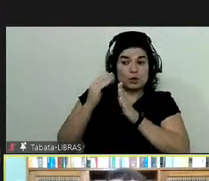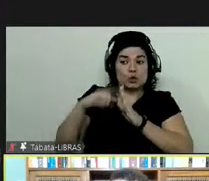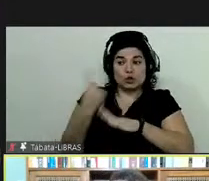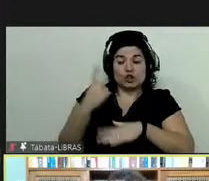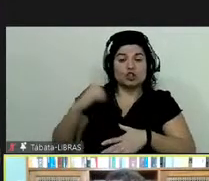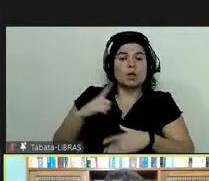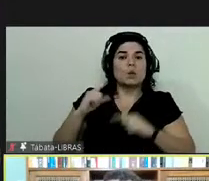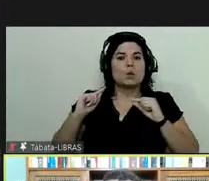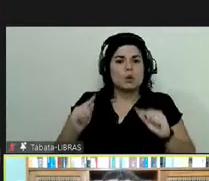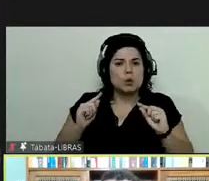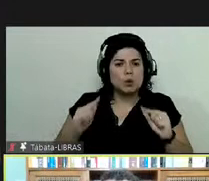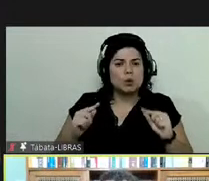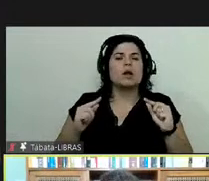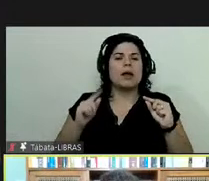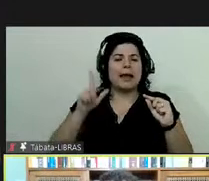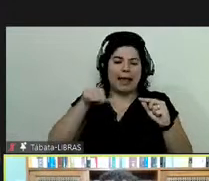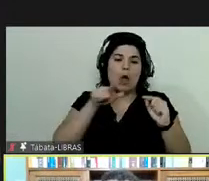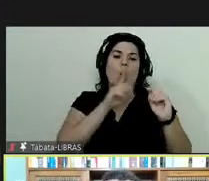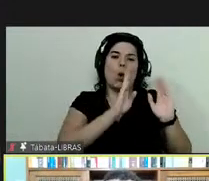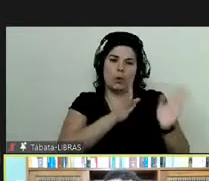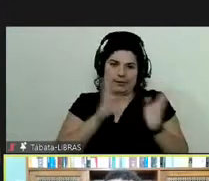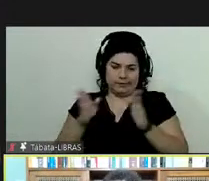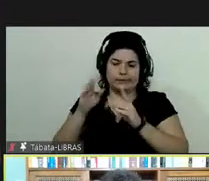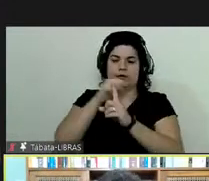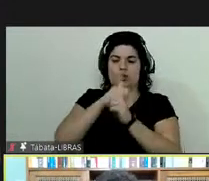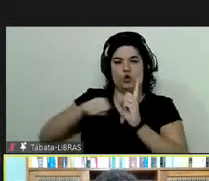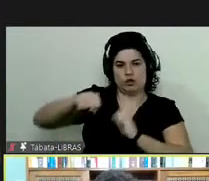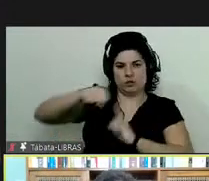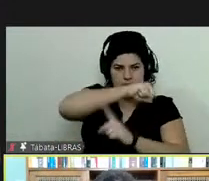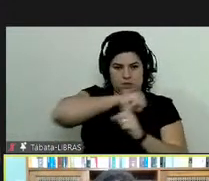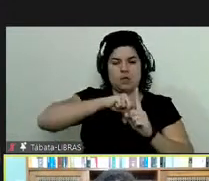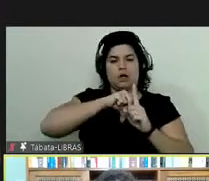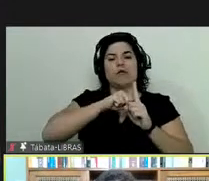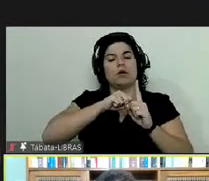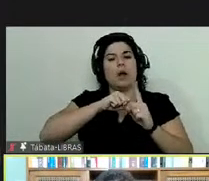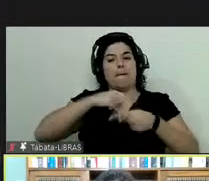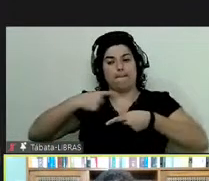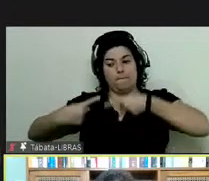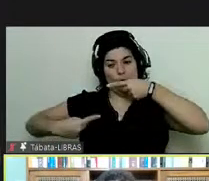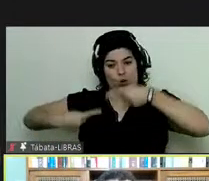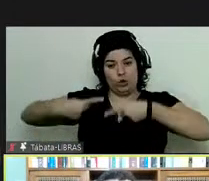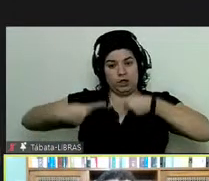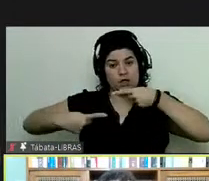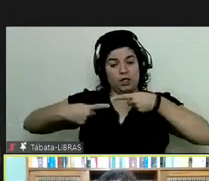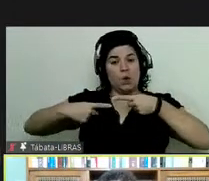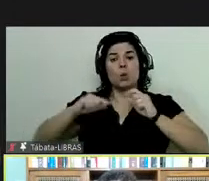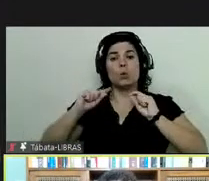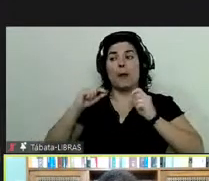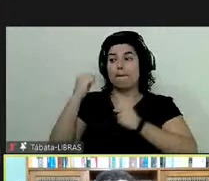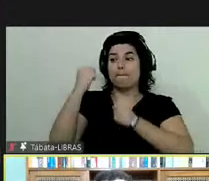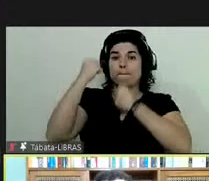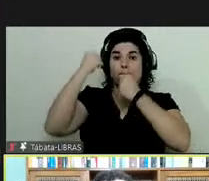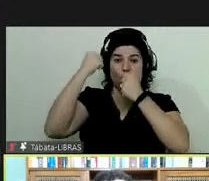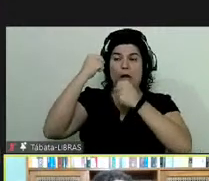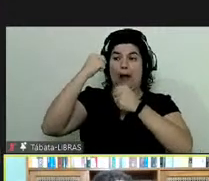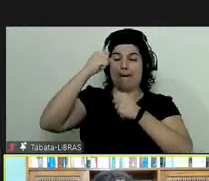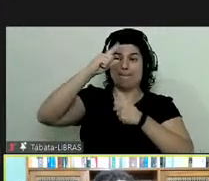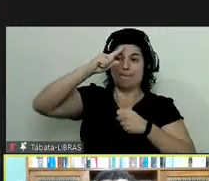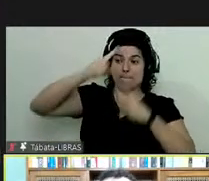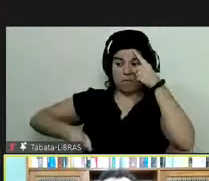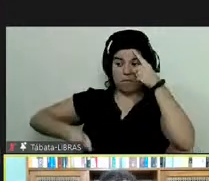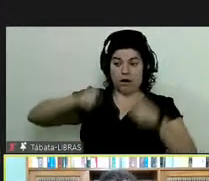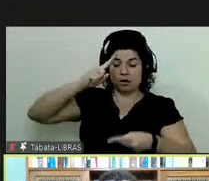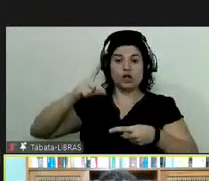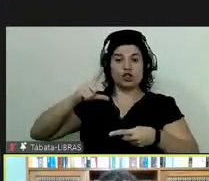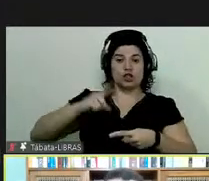tínhamos eram justamente formas de organização social formas de organização política onde o poder ele ou emanava